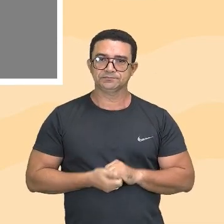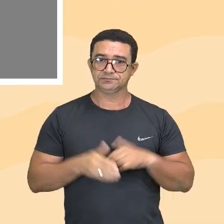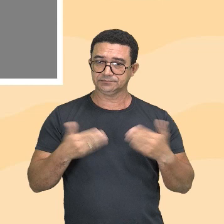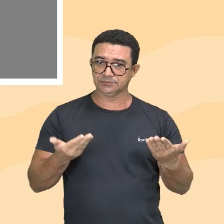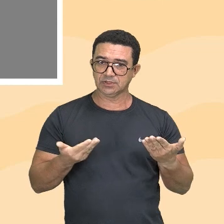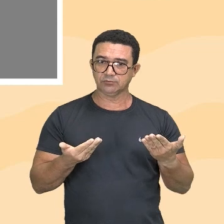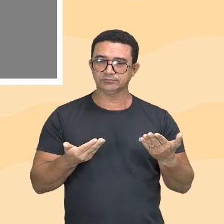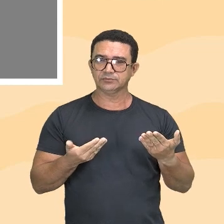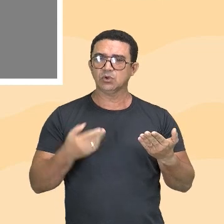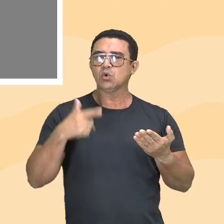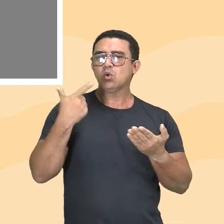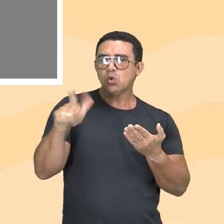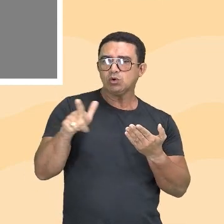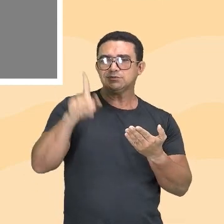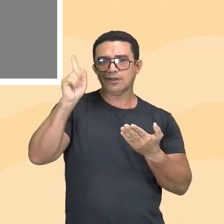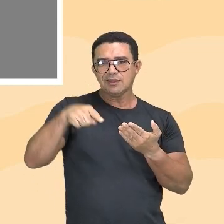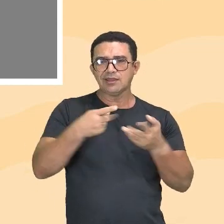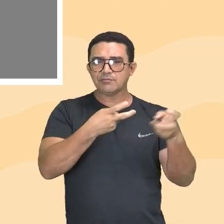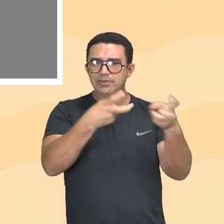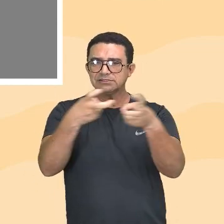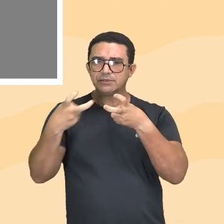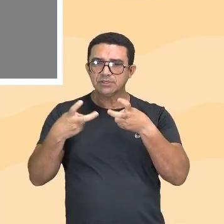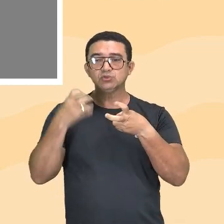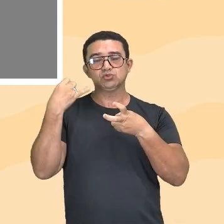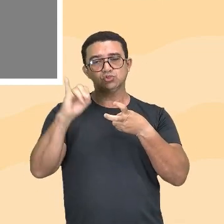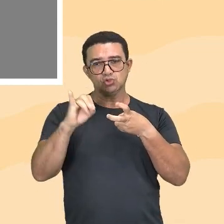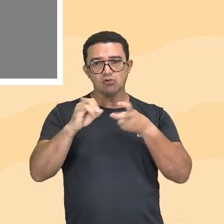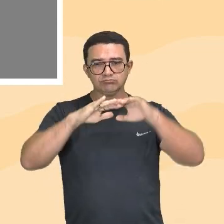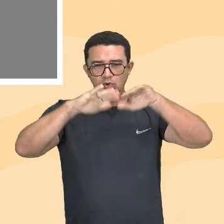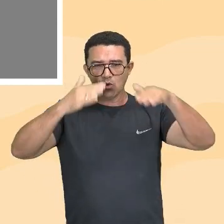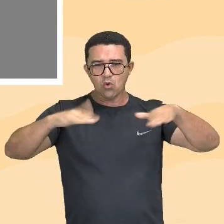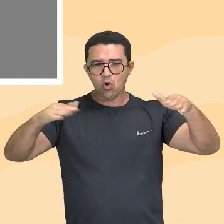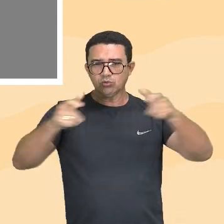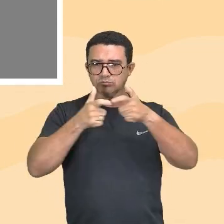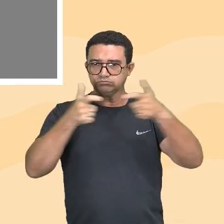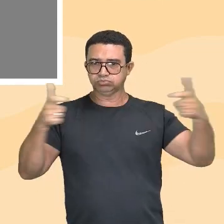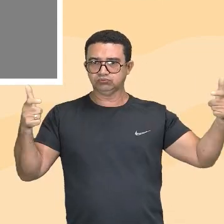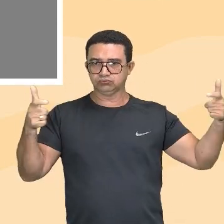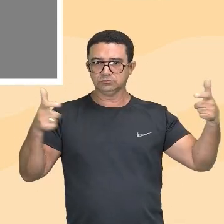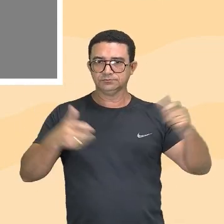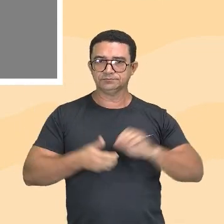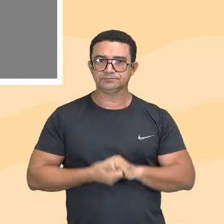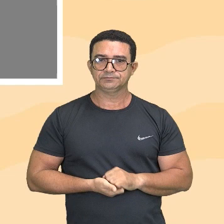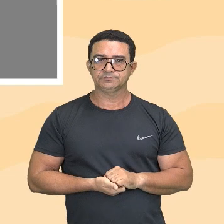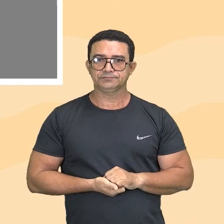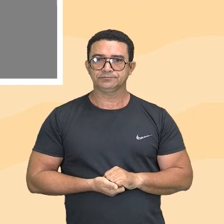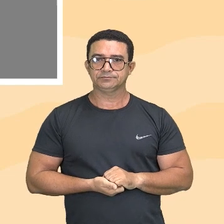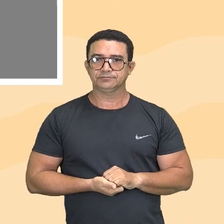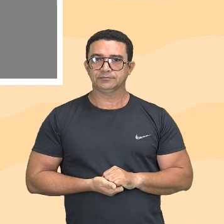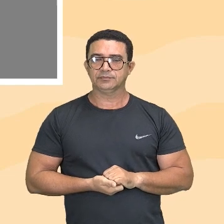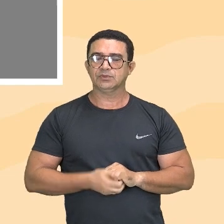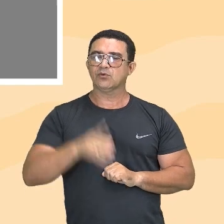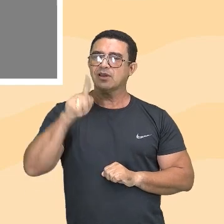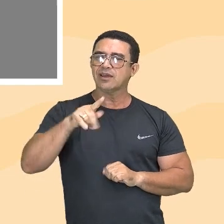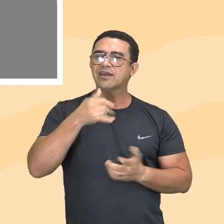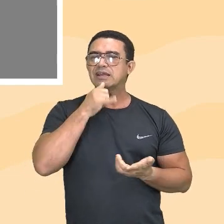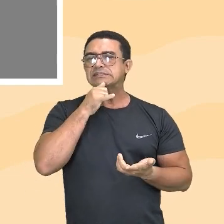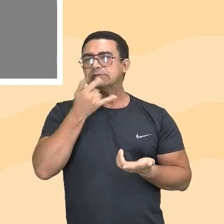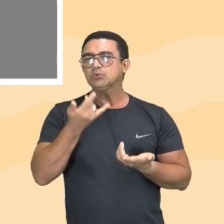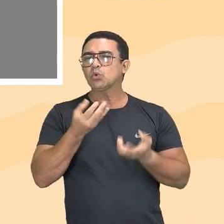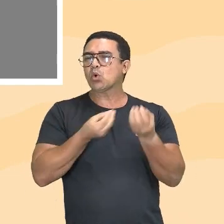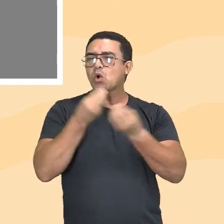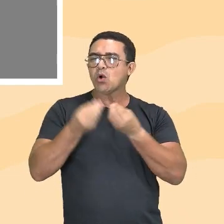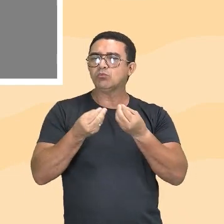já é percebida somente nas ondas longas, tá certo? Então, é assim que nós temos o comportamento dessas